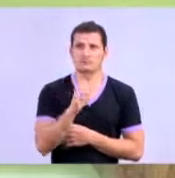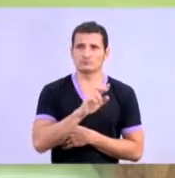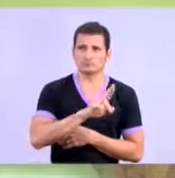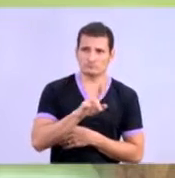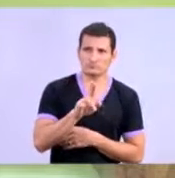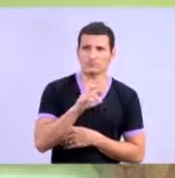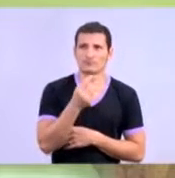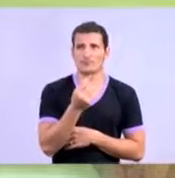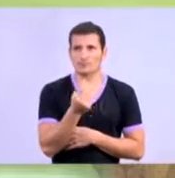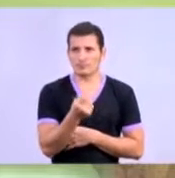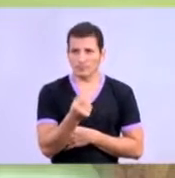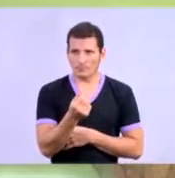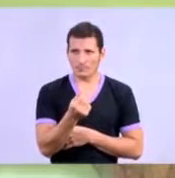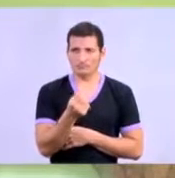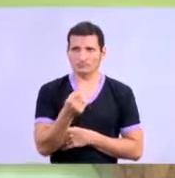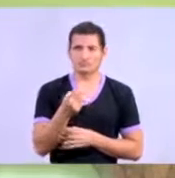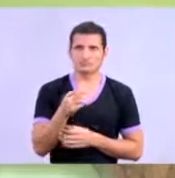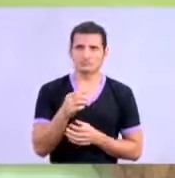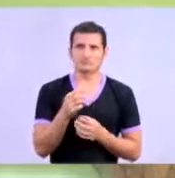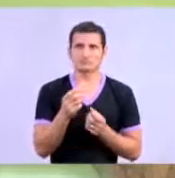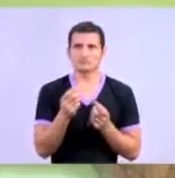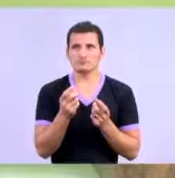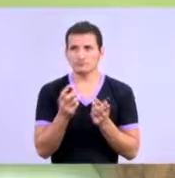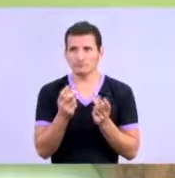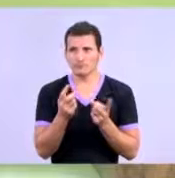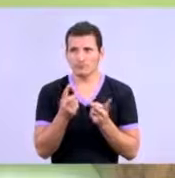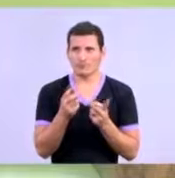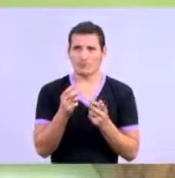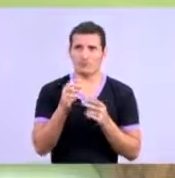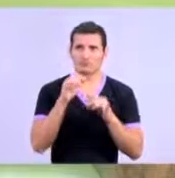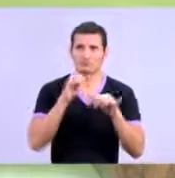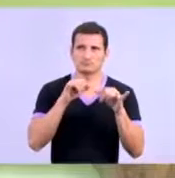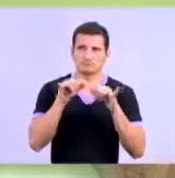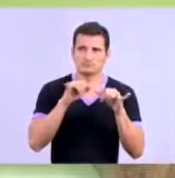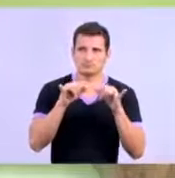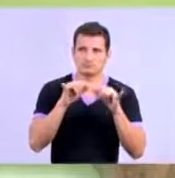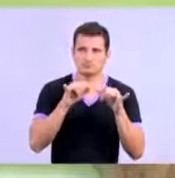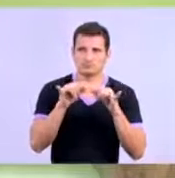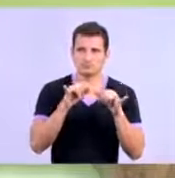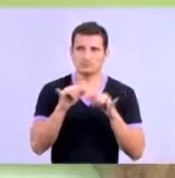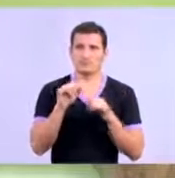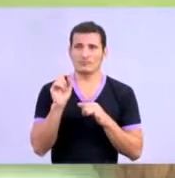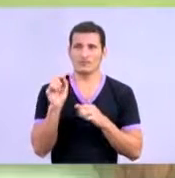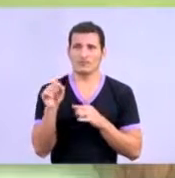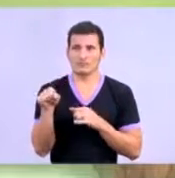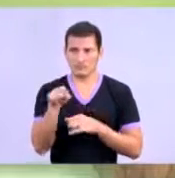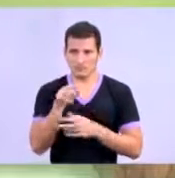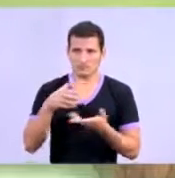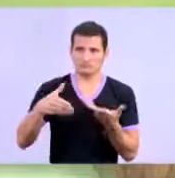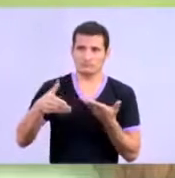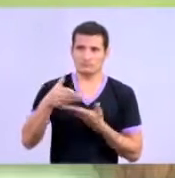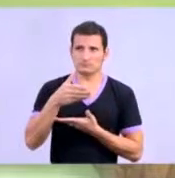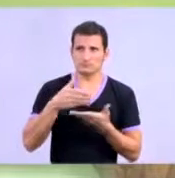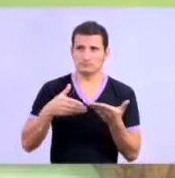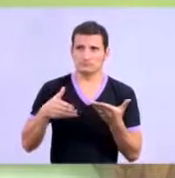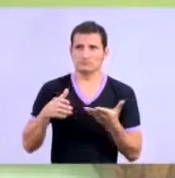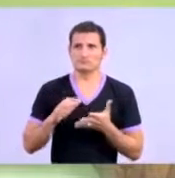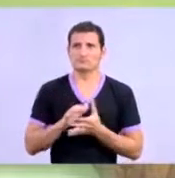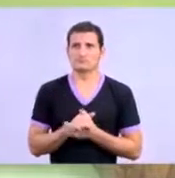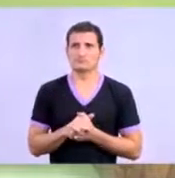do produto, tá? Vendas, informações que surgem nessas relações não